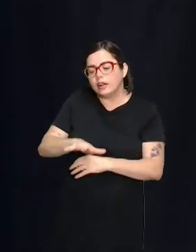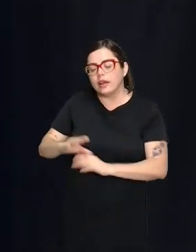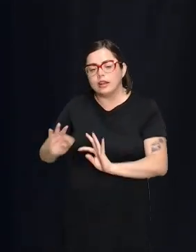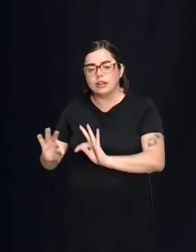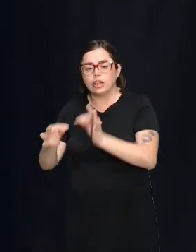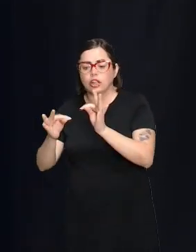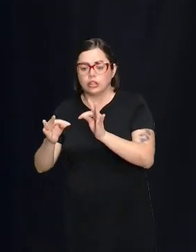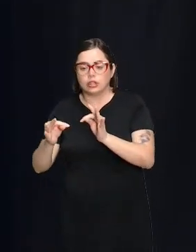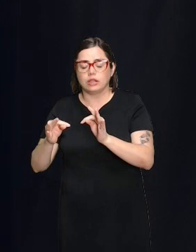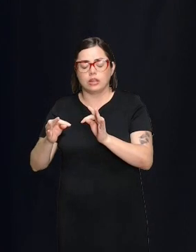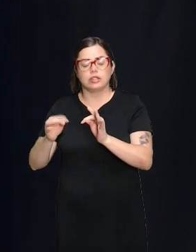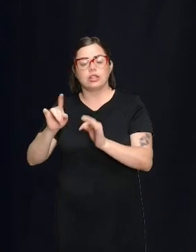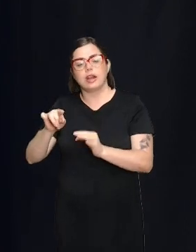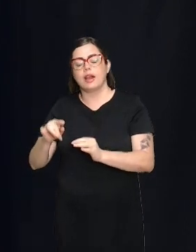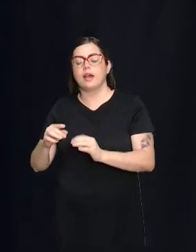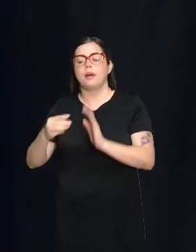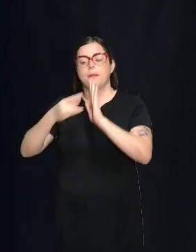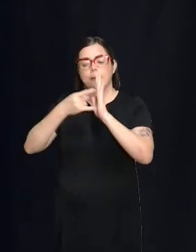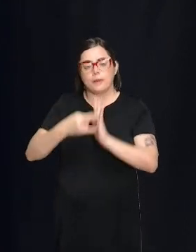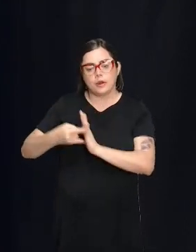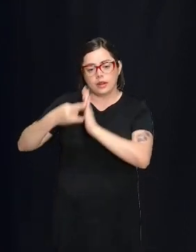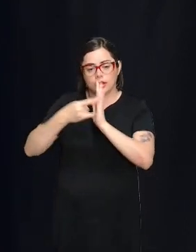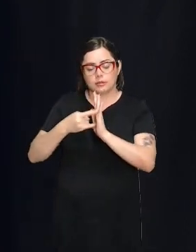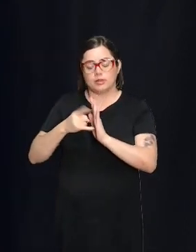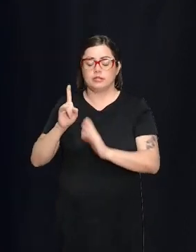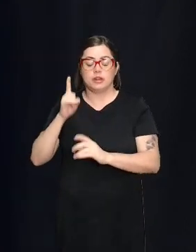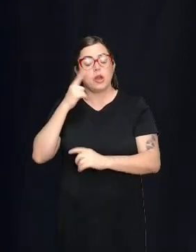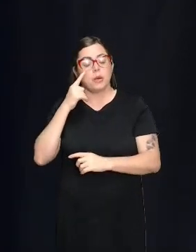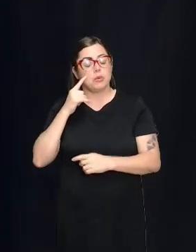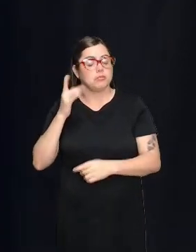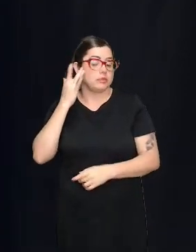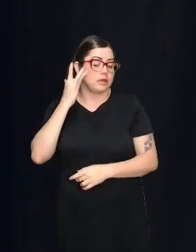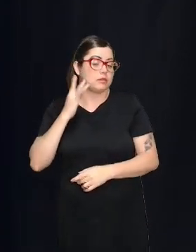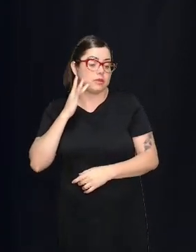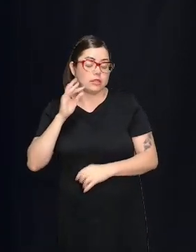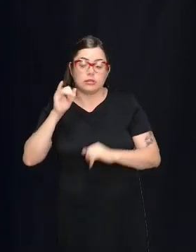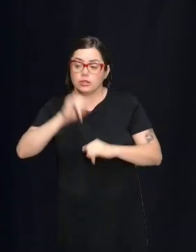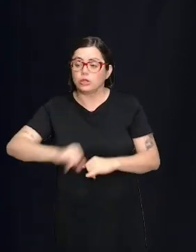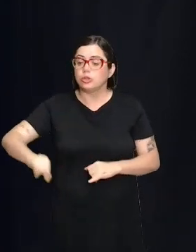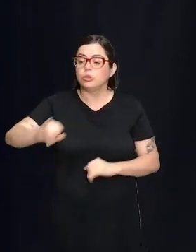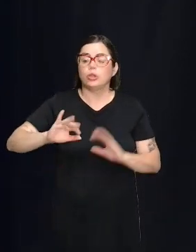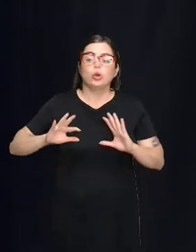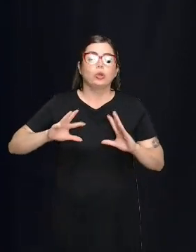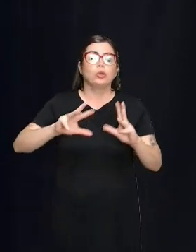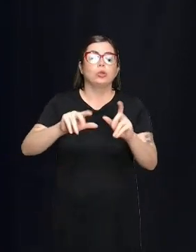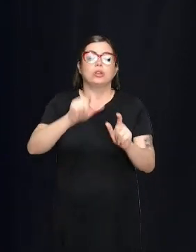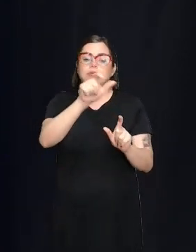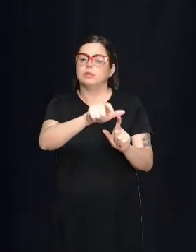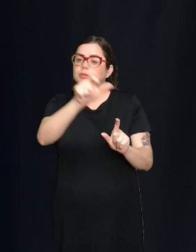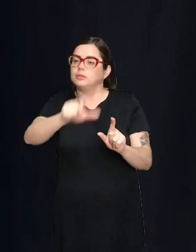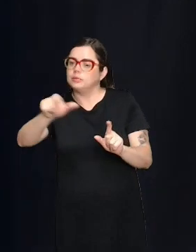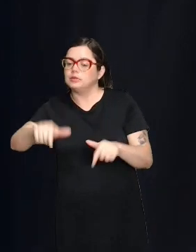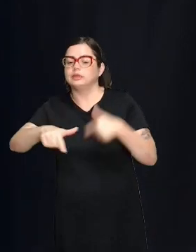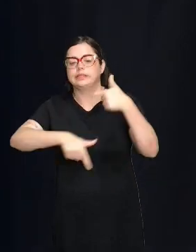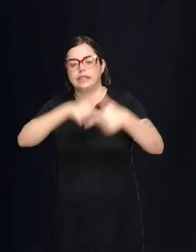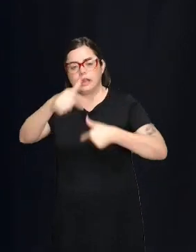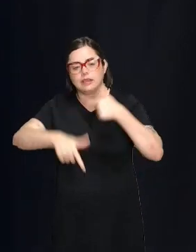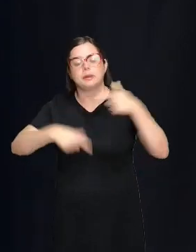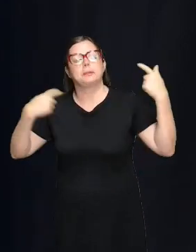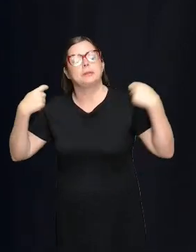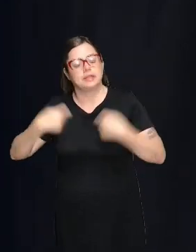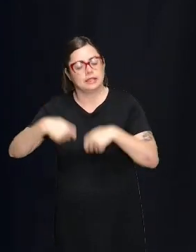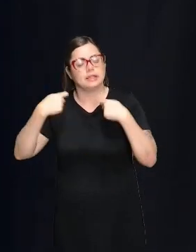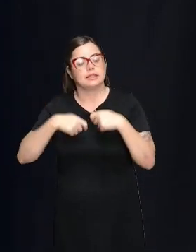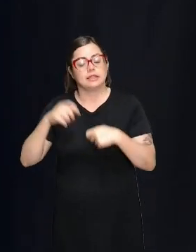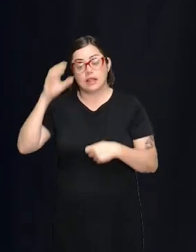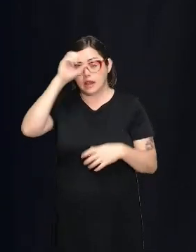dados. Eu chuto arriscar que todo mundo que está aqui, independente da área de atuação, precisa usar dados